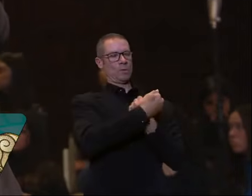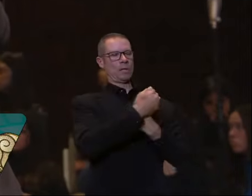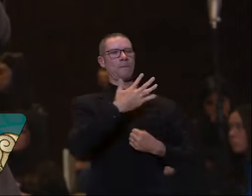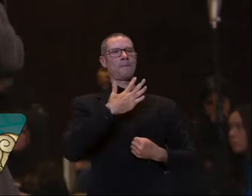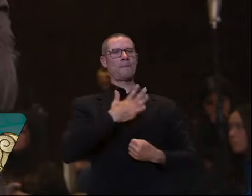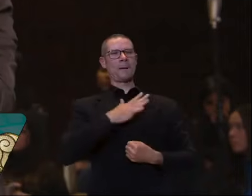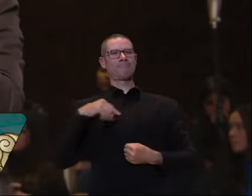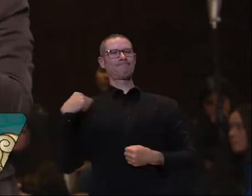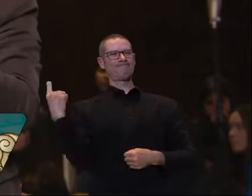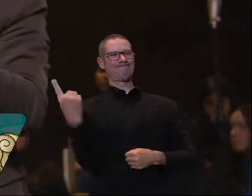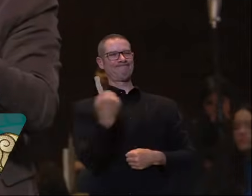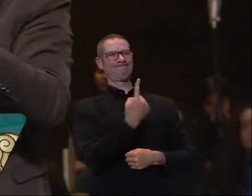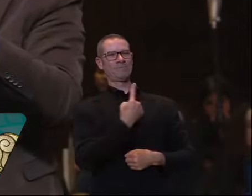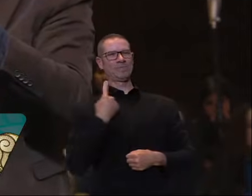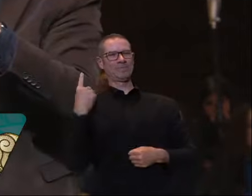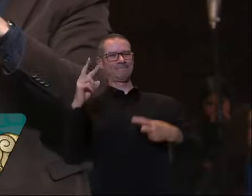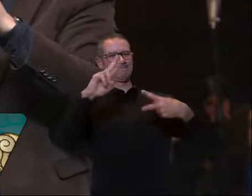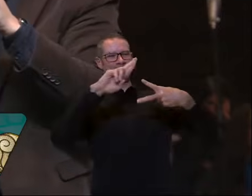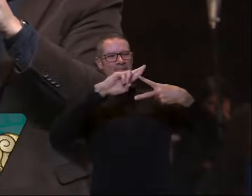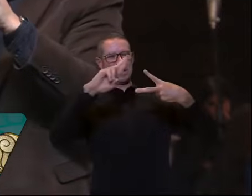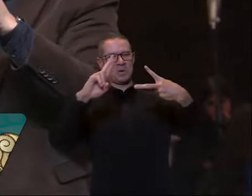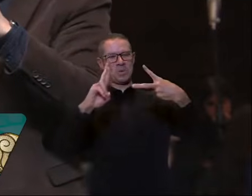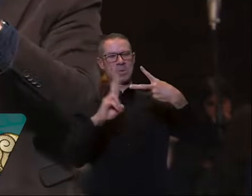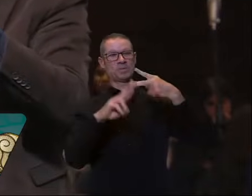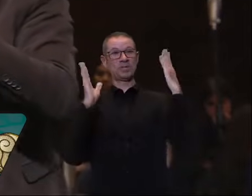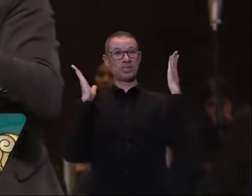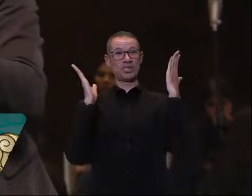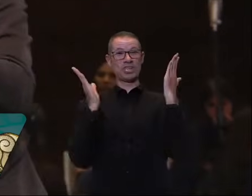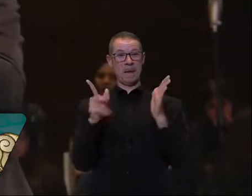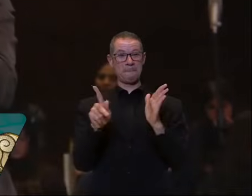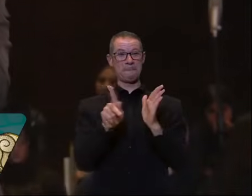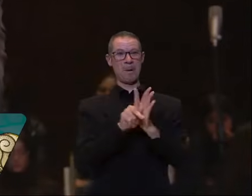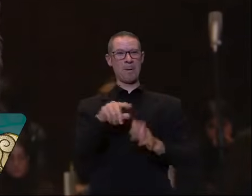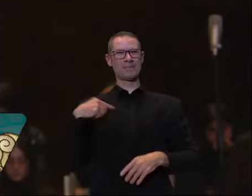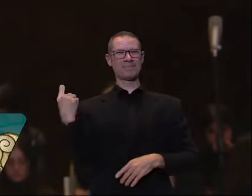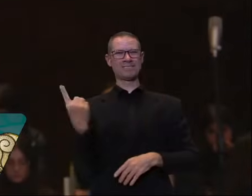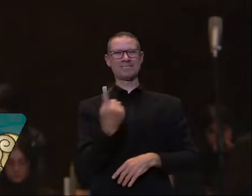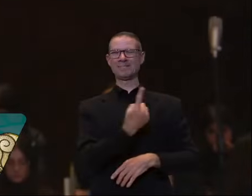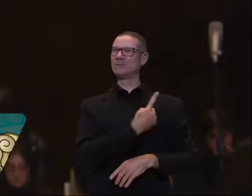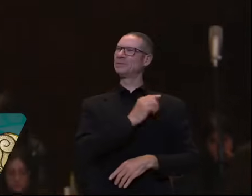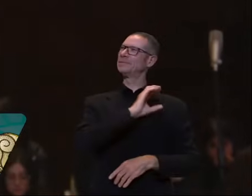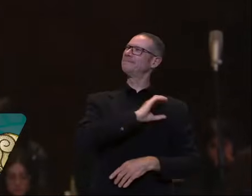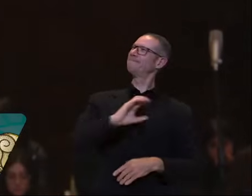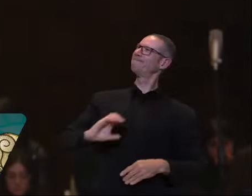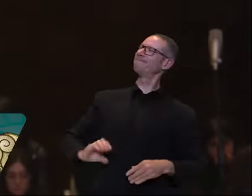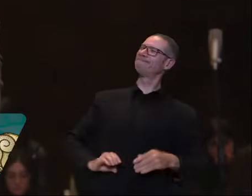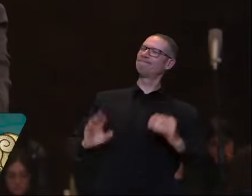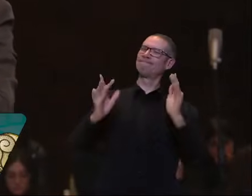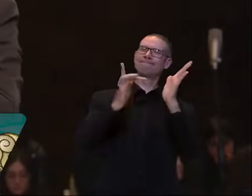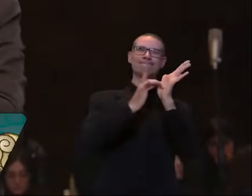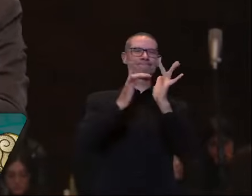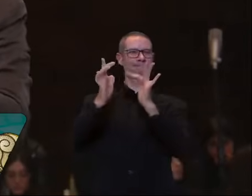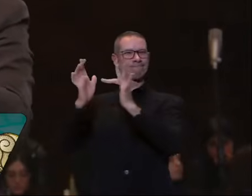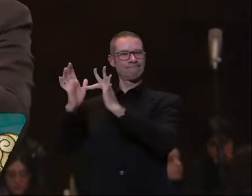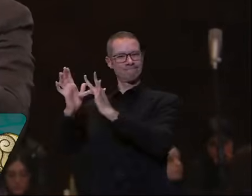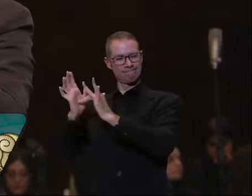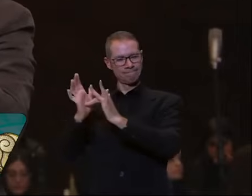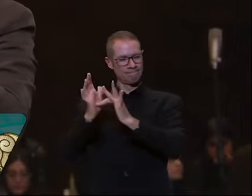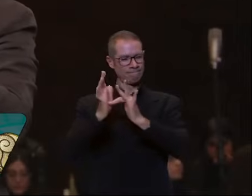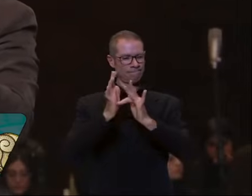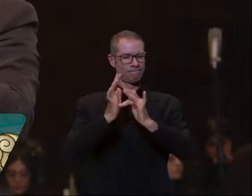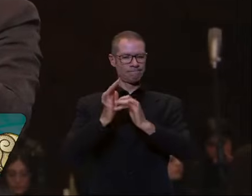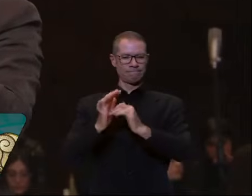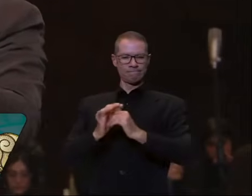e para você. Esses recursos já são nossos em Cristo